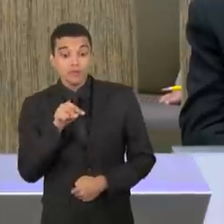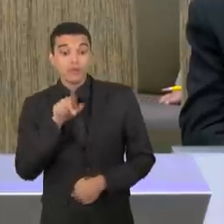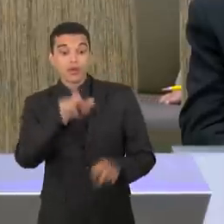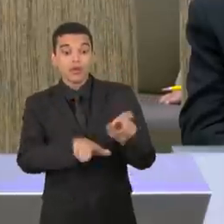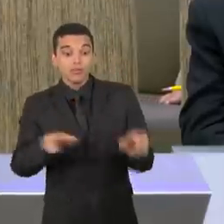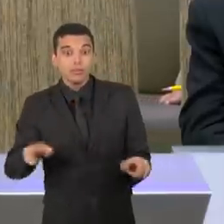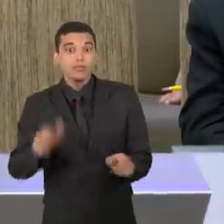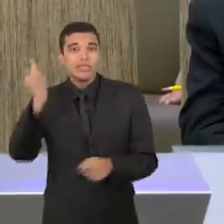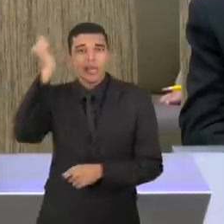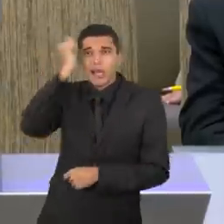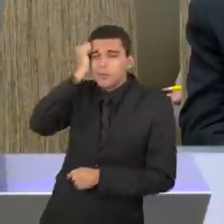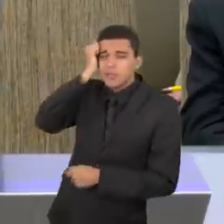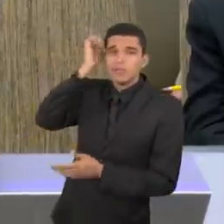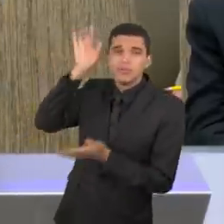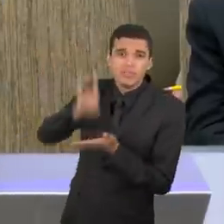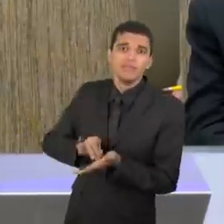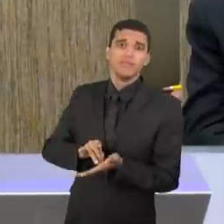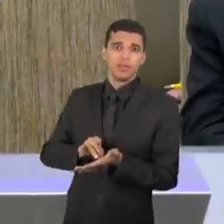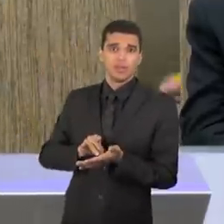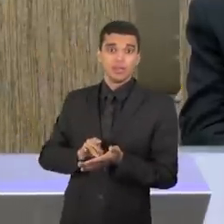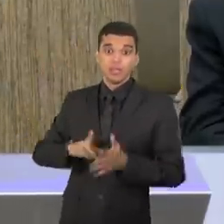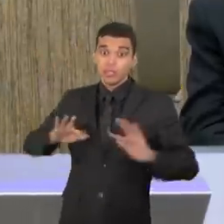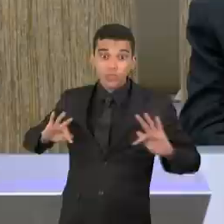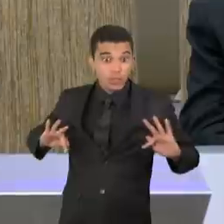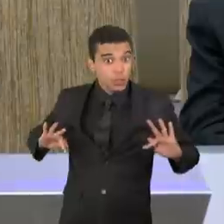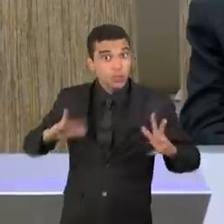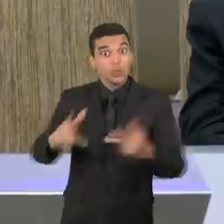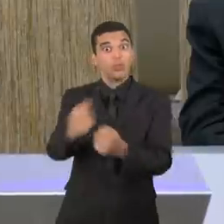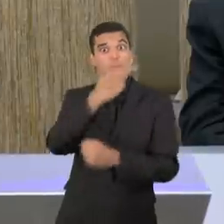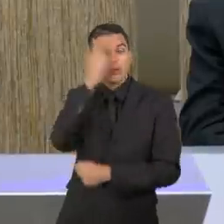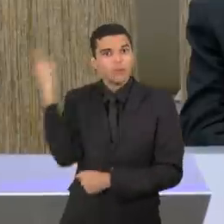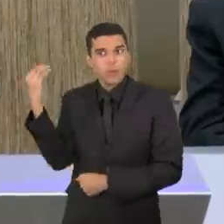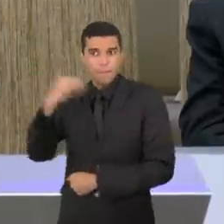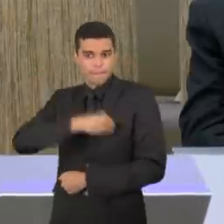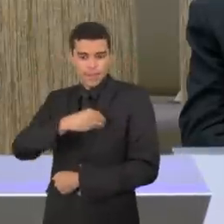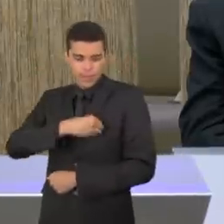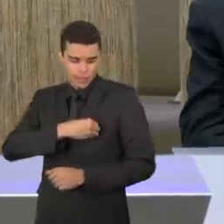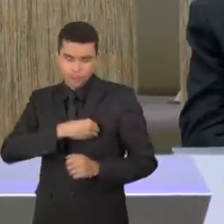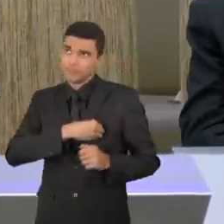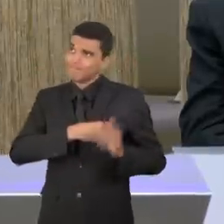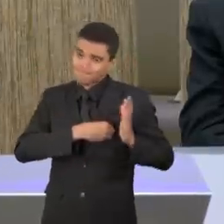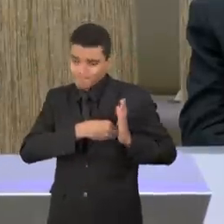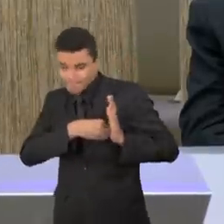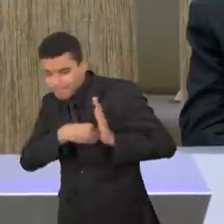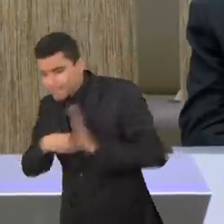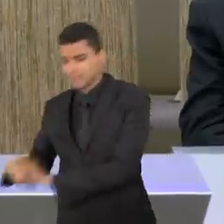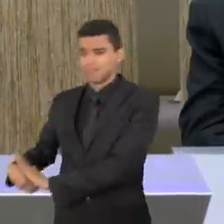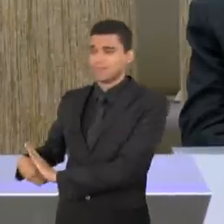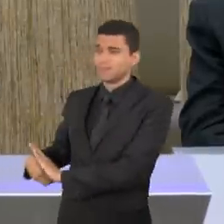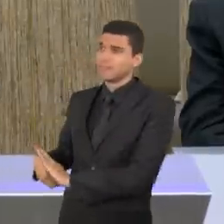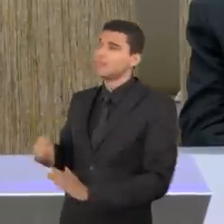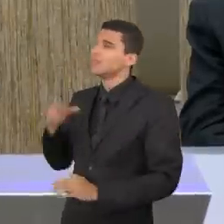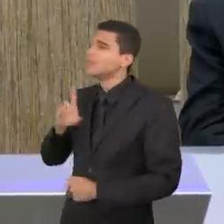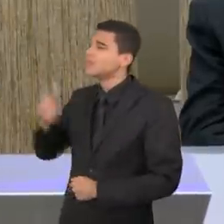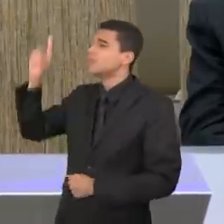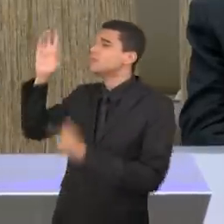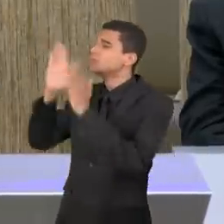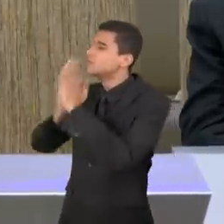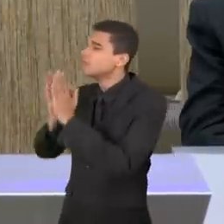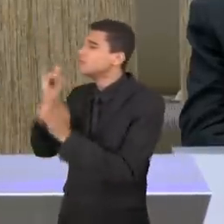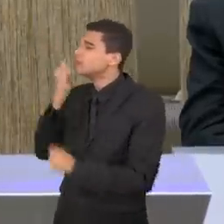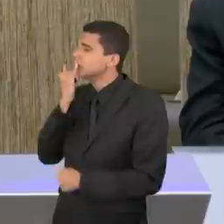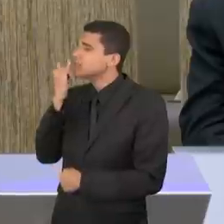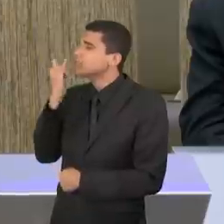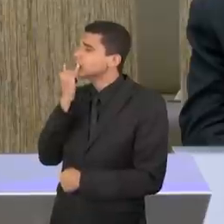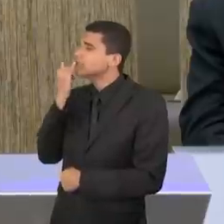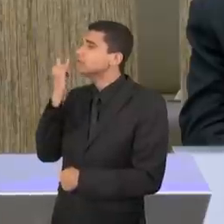deles, como se converteram do seu mau caminho, e Deus se arrependeu do mal que